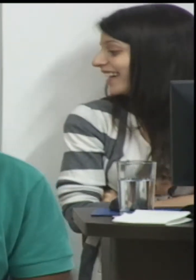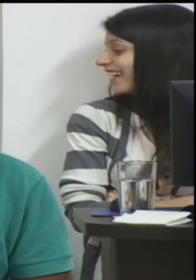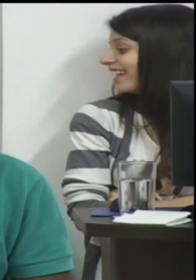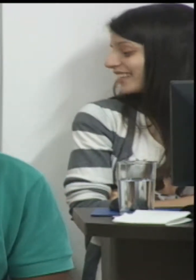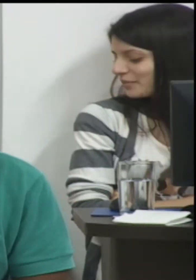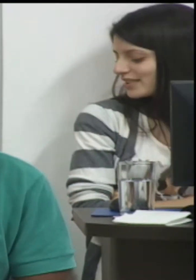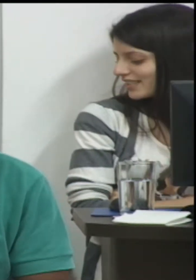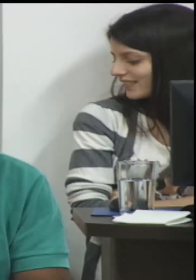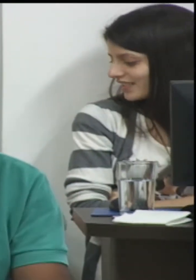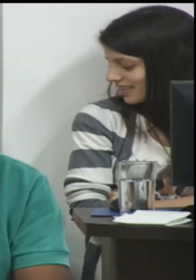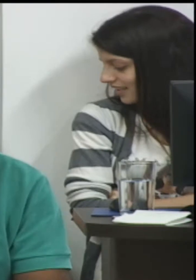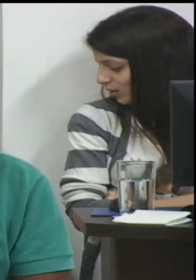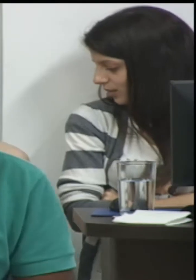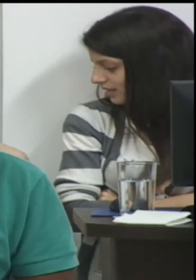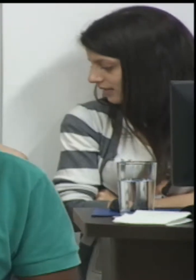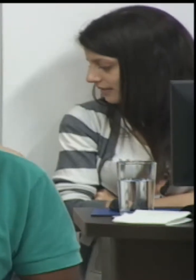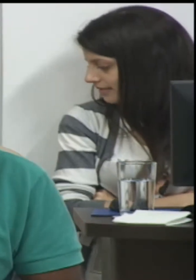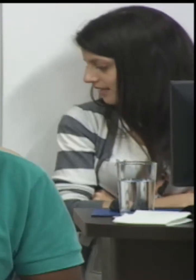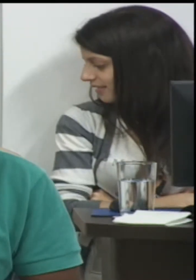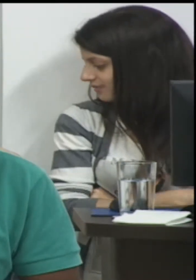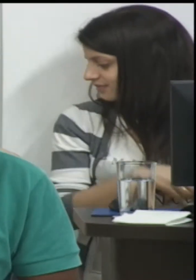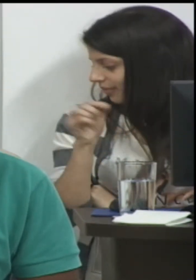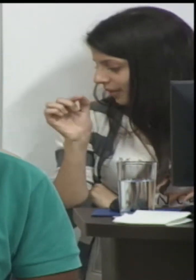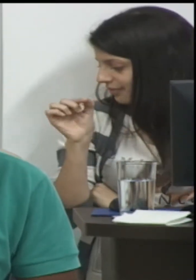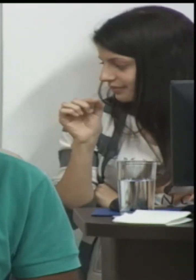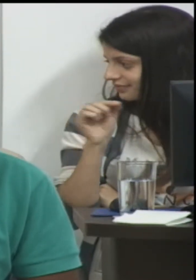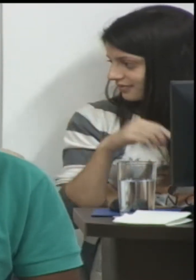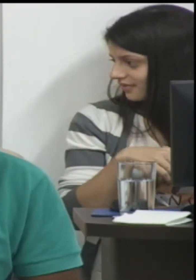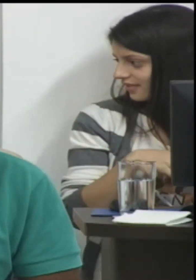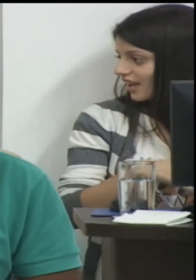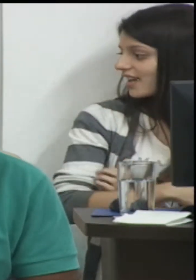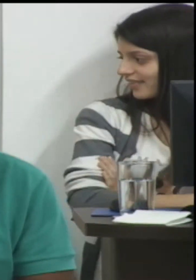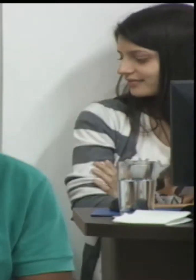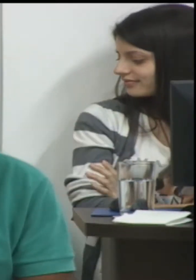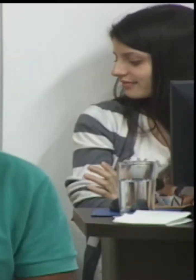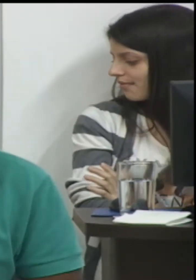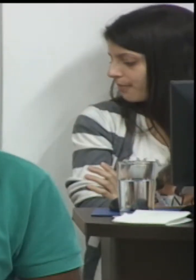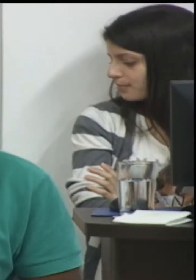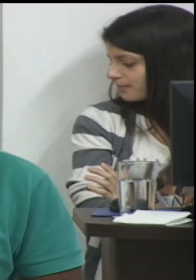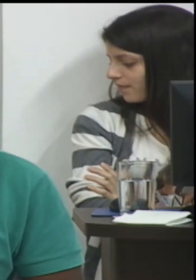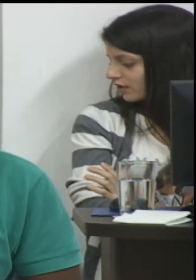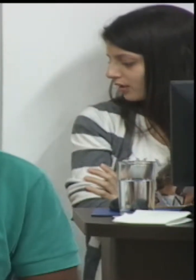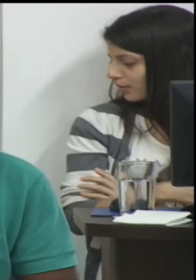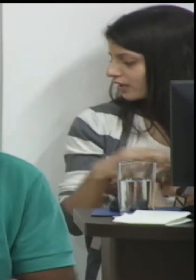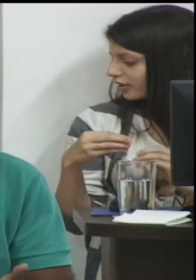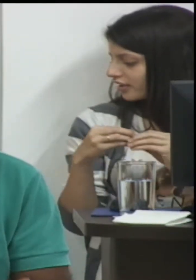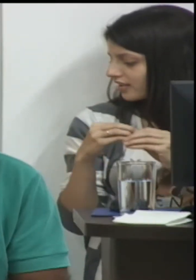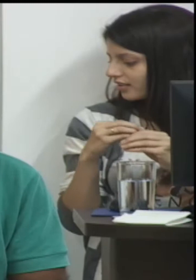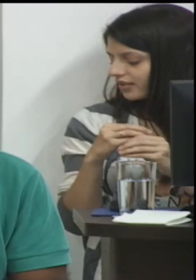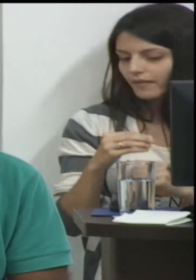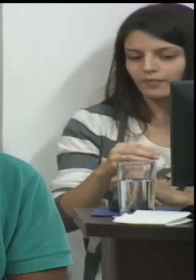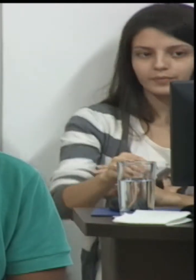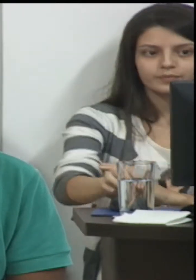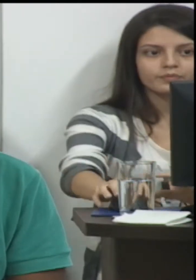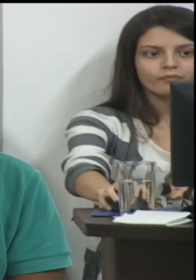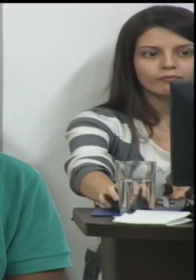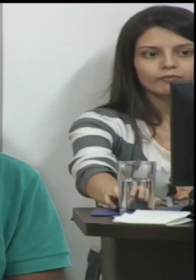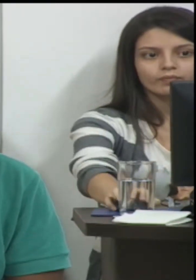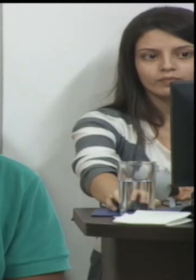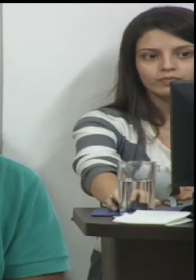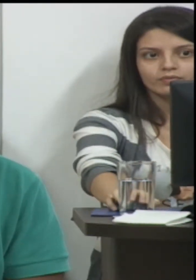uma moradia. E com esse cadastro atualizado, que a gente tem que deixar muito bem claro